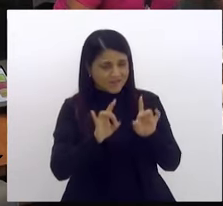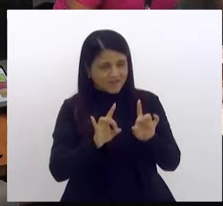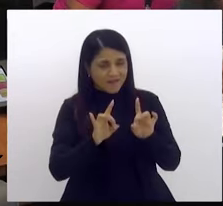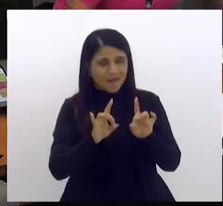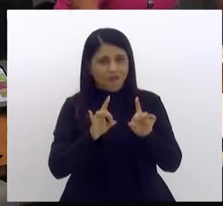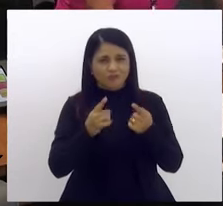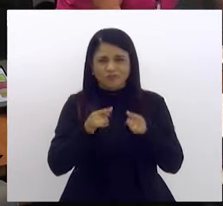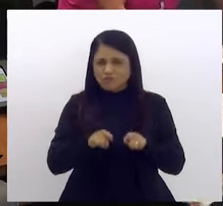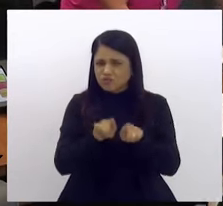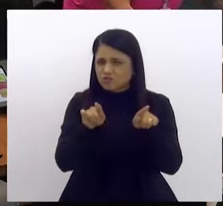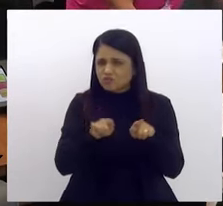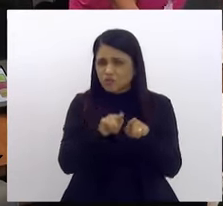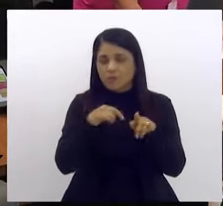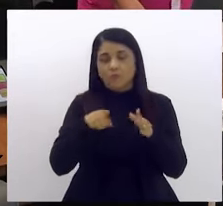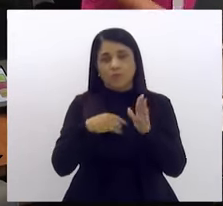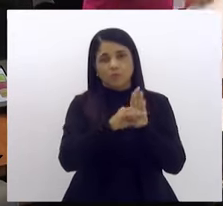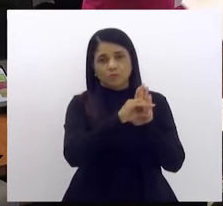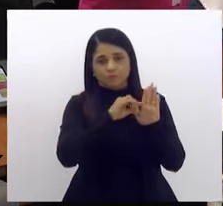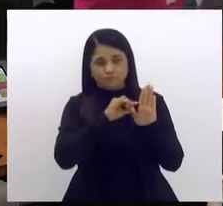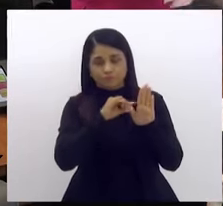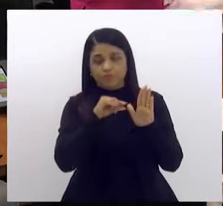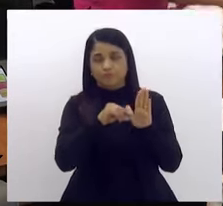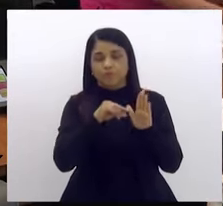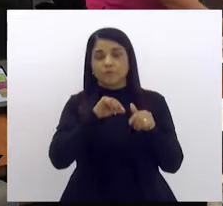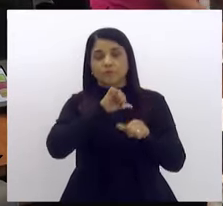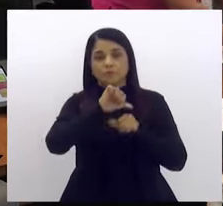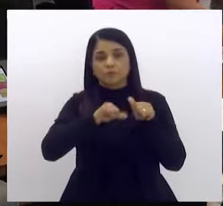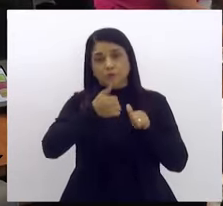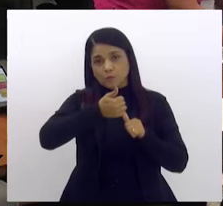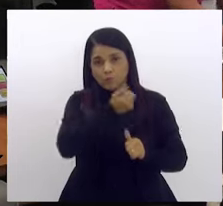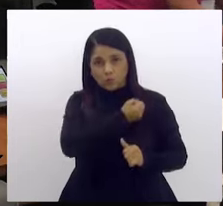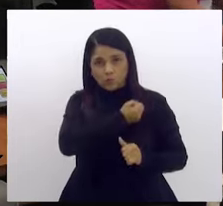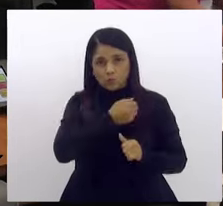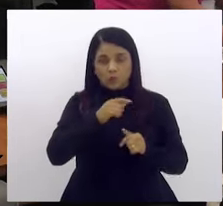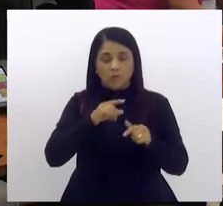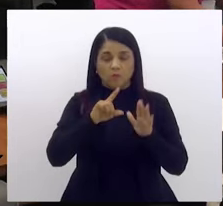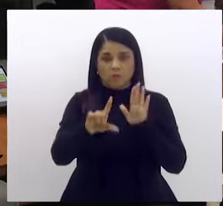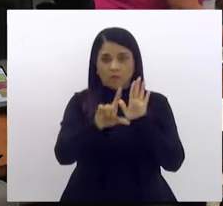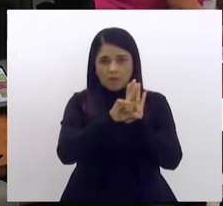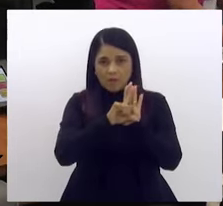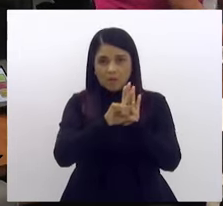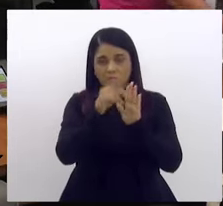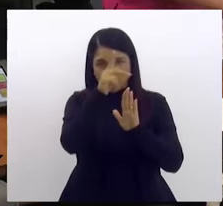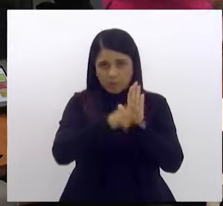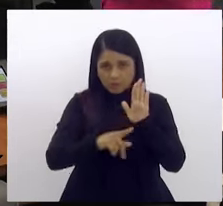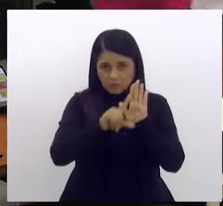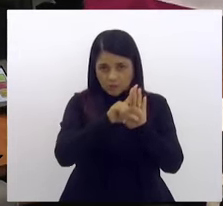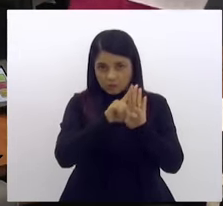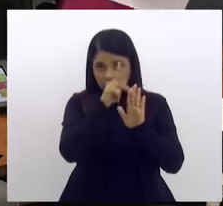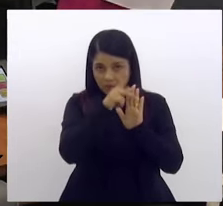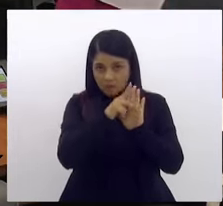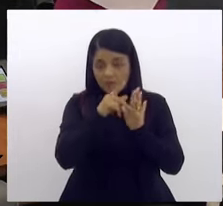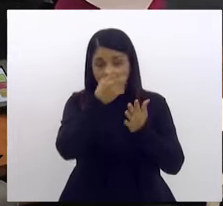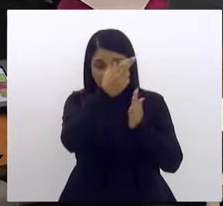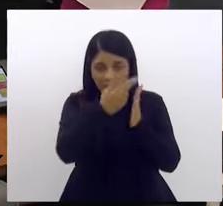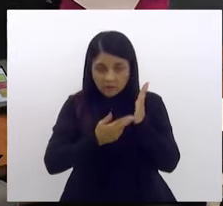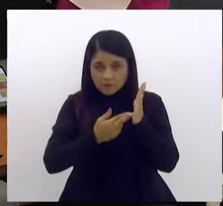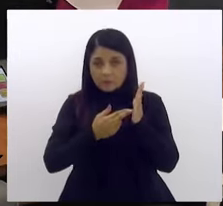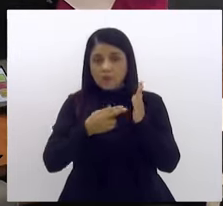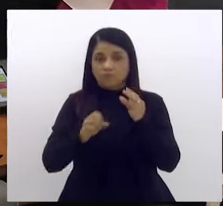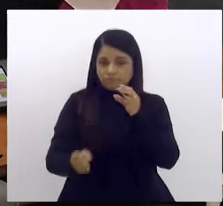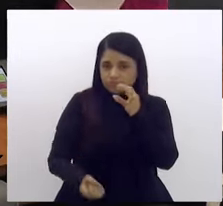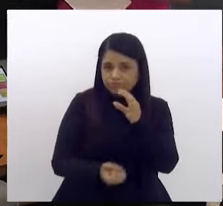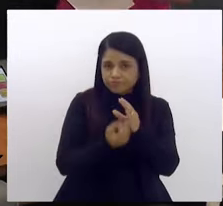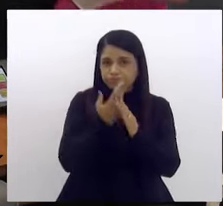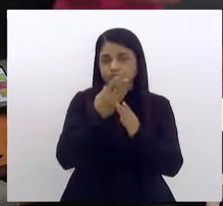Emenda modificativa número 1. Modifica-se a emenda do projeto de lei que passa a vigorar com a seguinte redação. Autoriza a